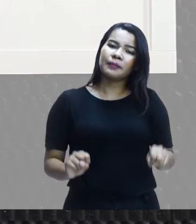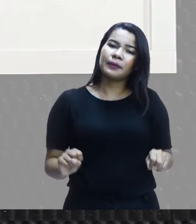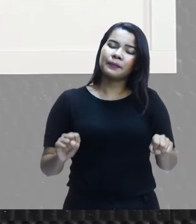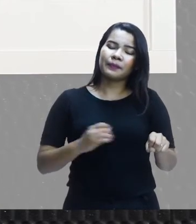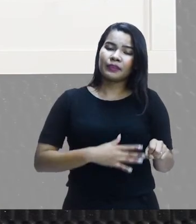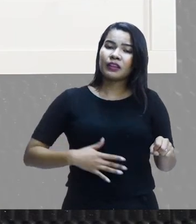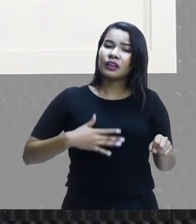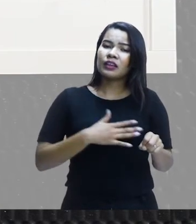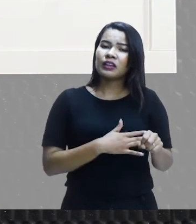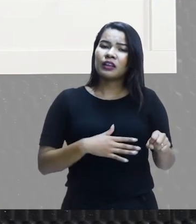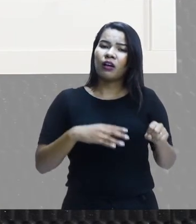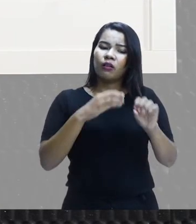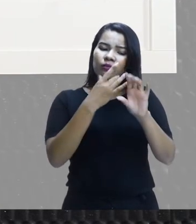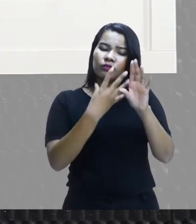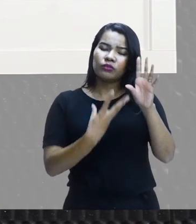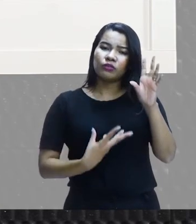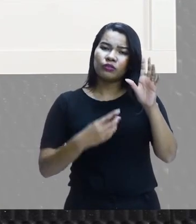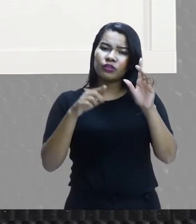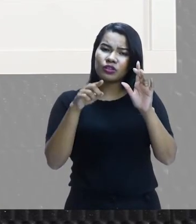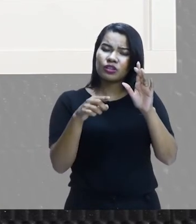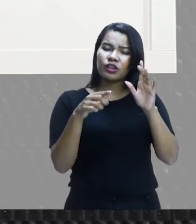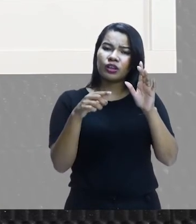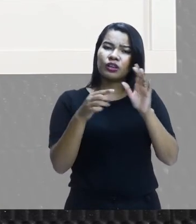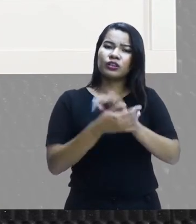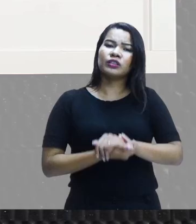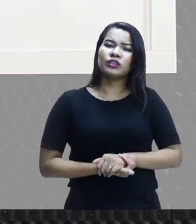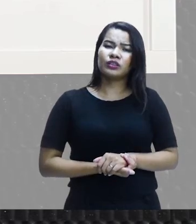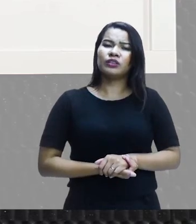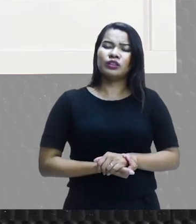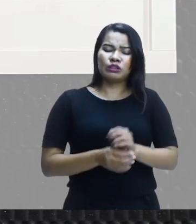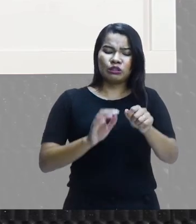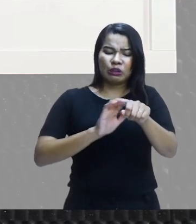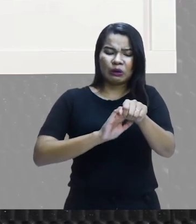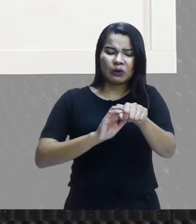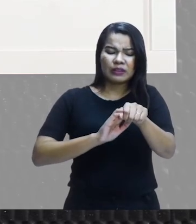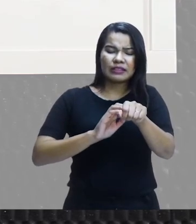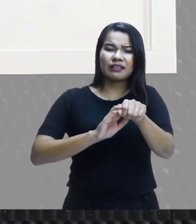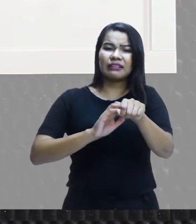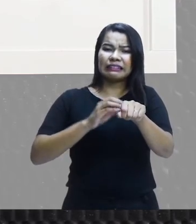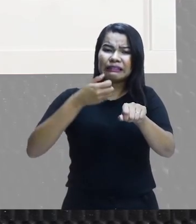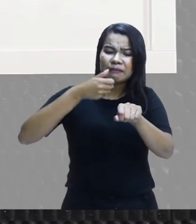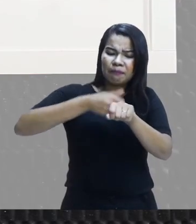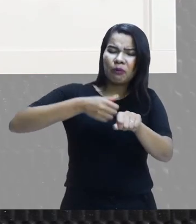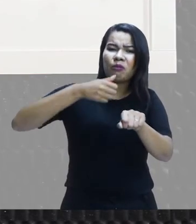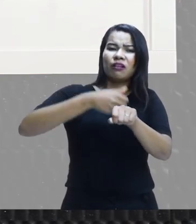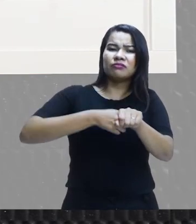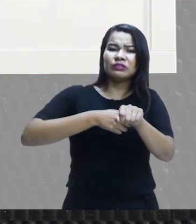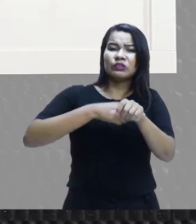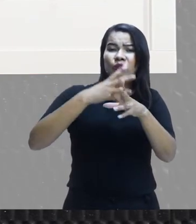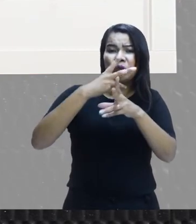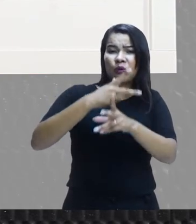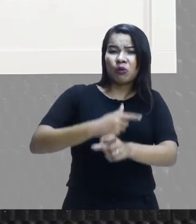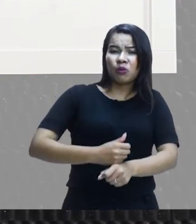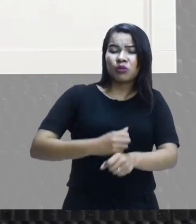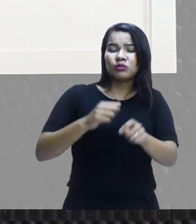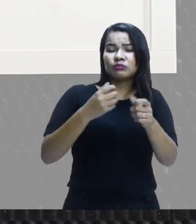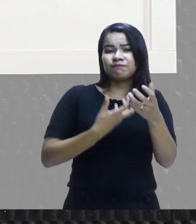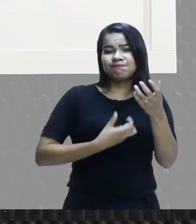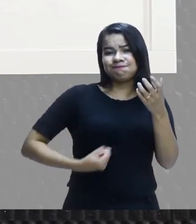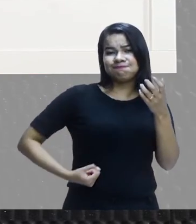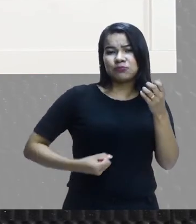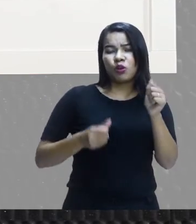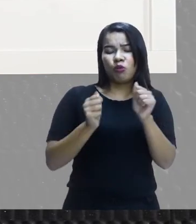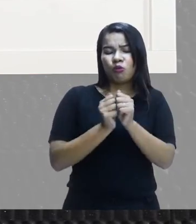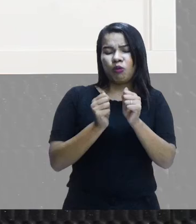ao defecar, você coça ali, tá ok? E empurra fezes junto, tá ok? Com quem? Obviamente com o parasito